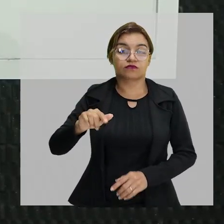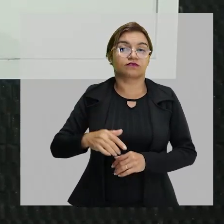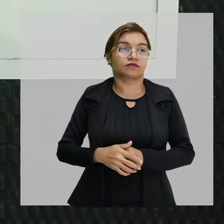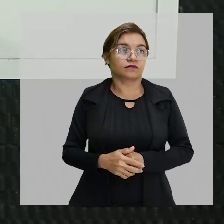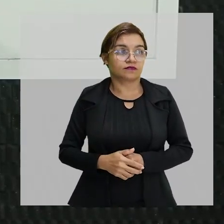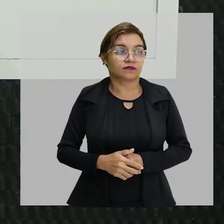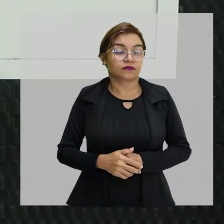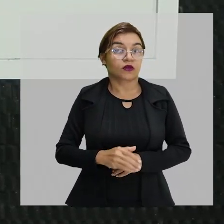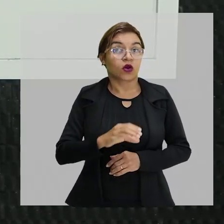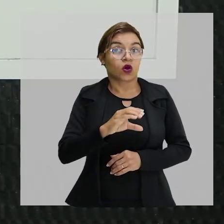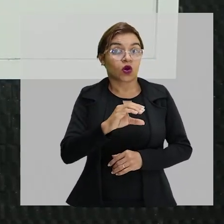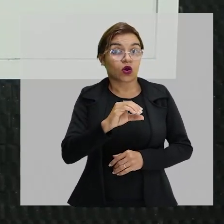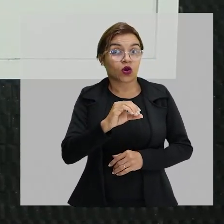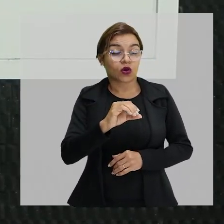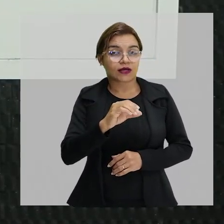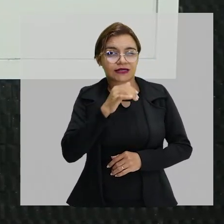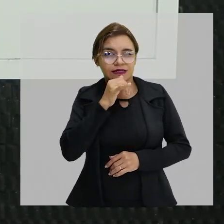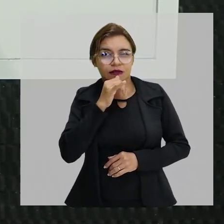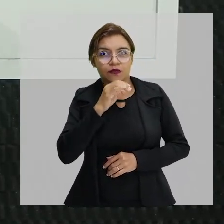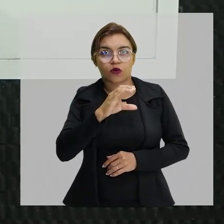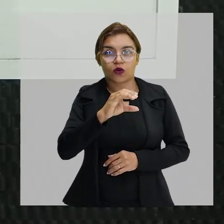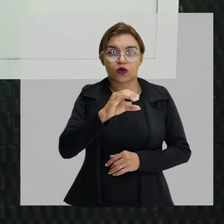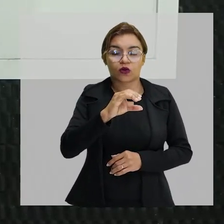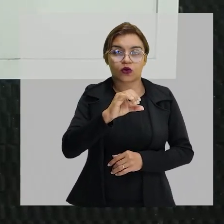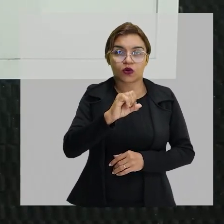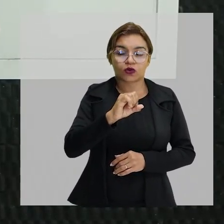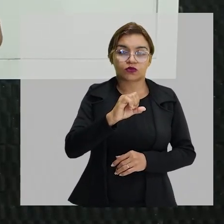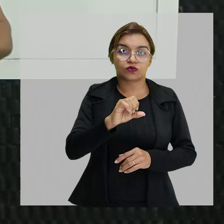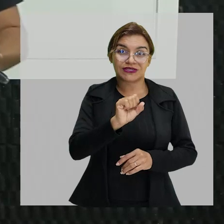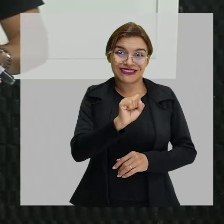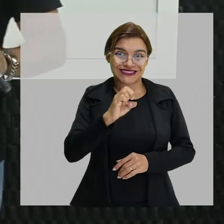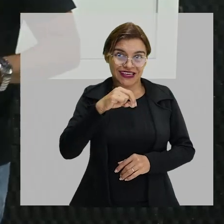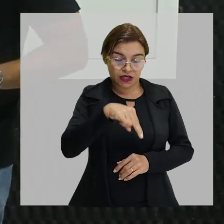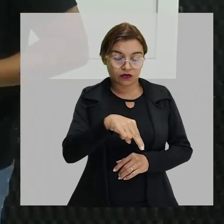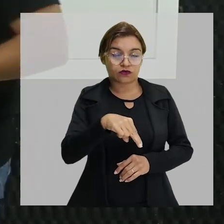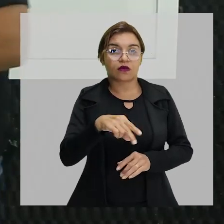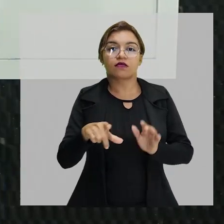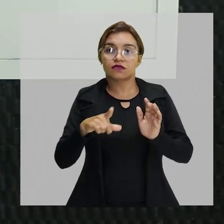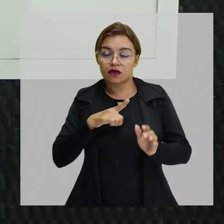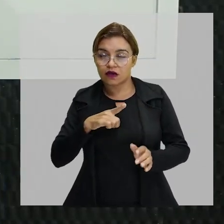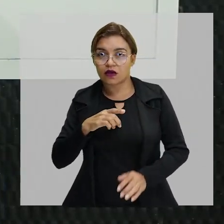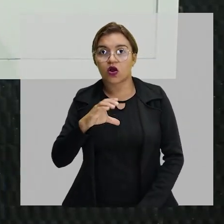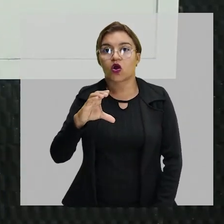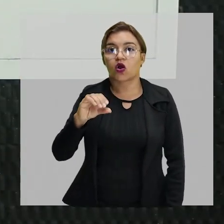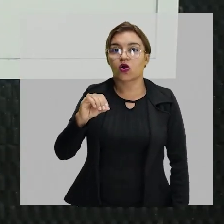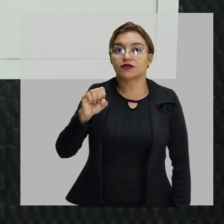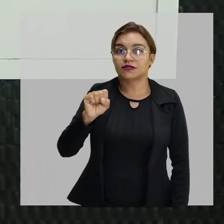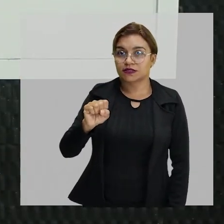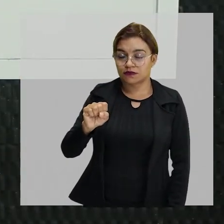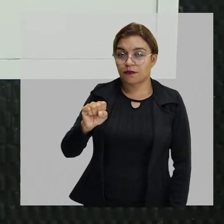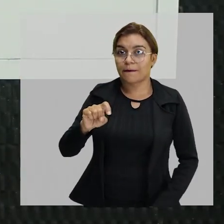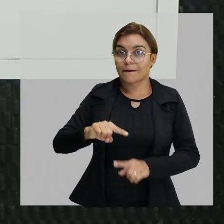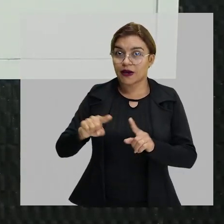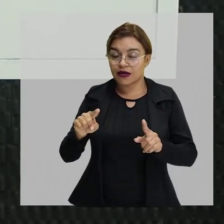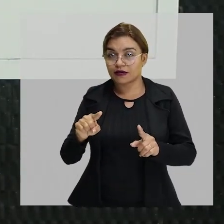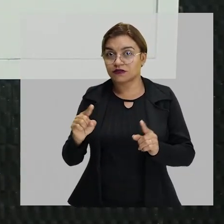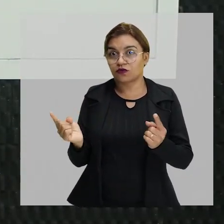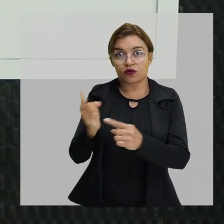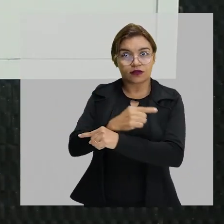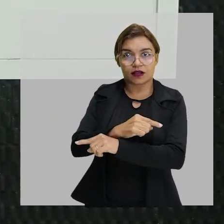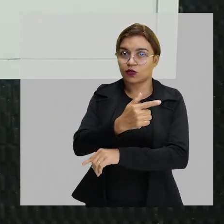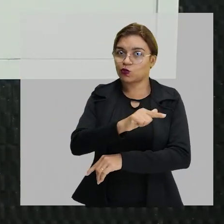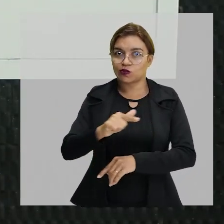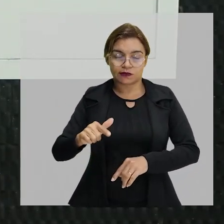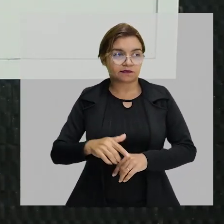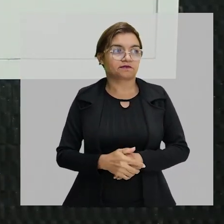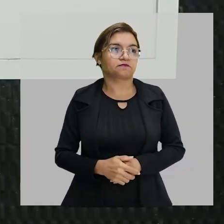cosseno, mas do cosseno, pelo menos a soma, não entra o seno. Então vai ficar duas vezes o